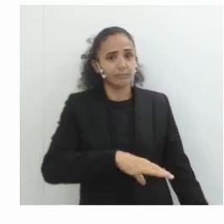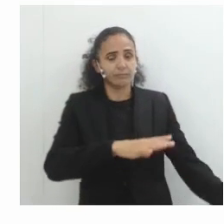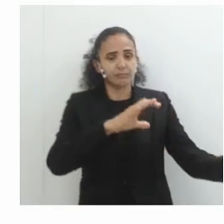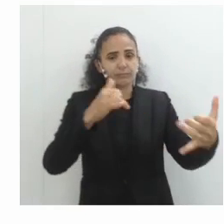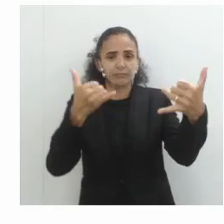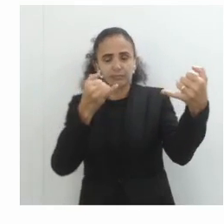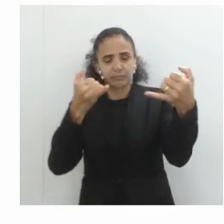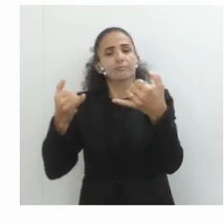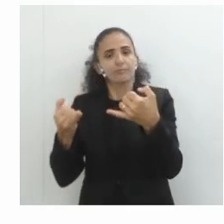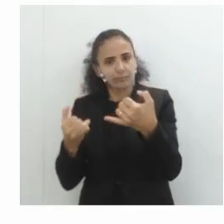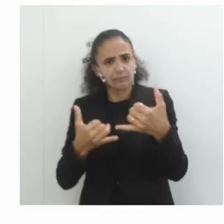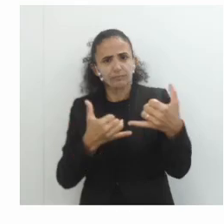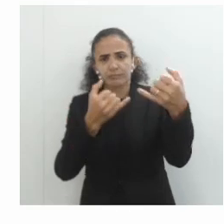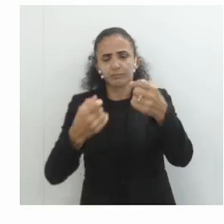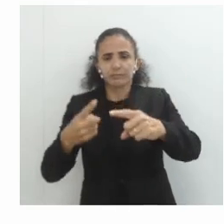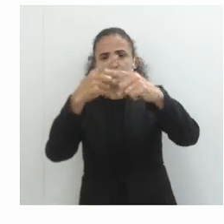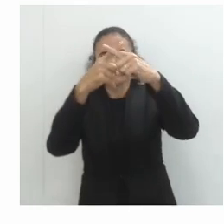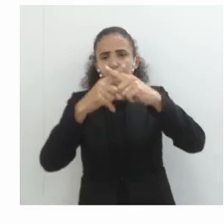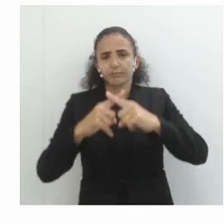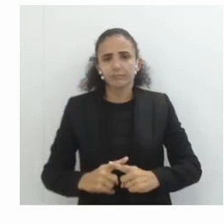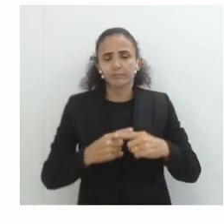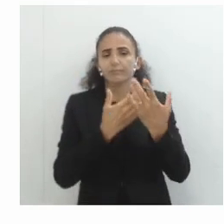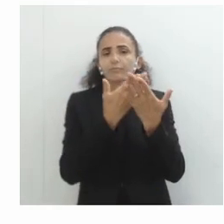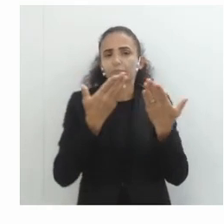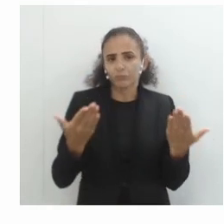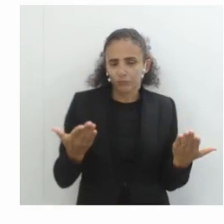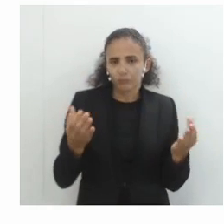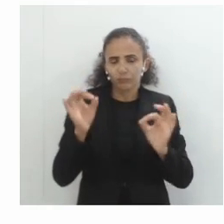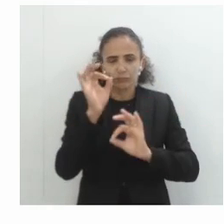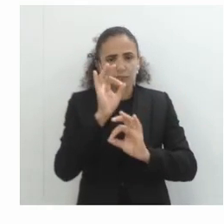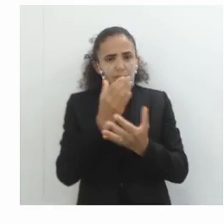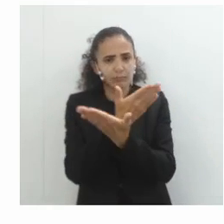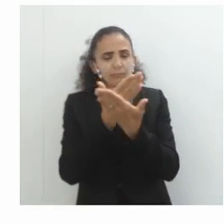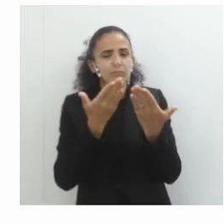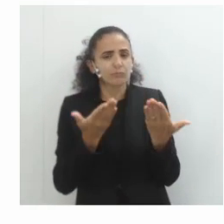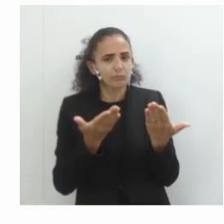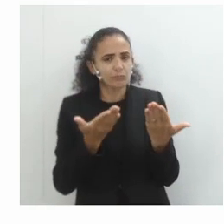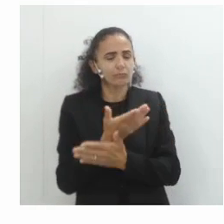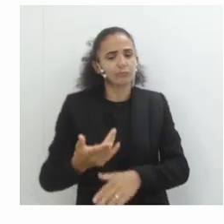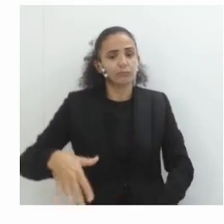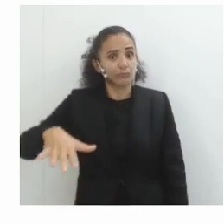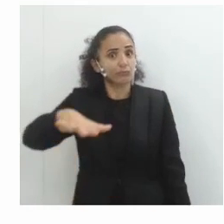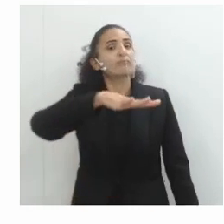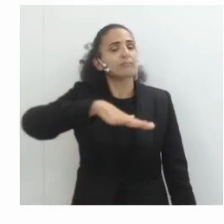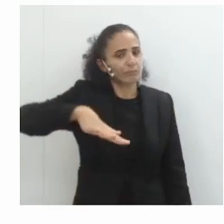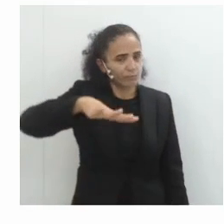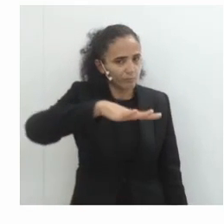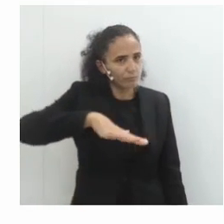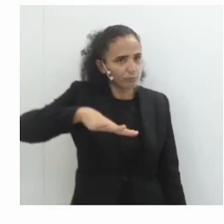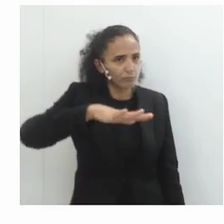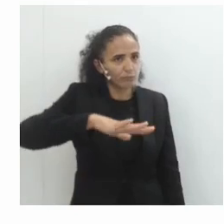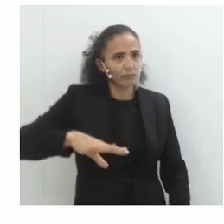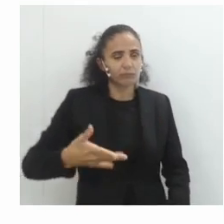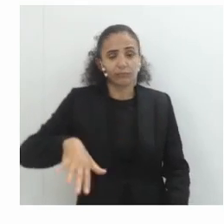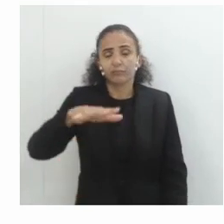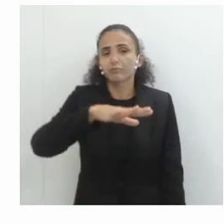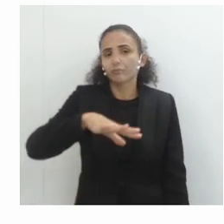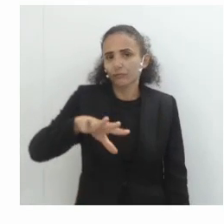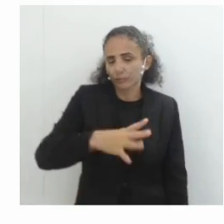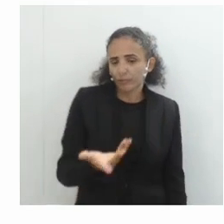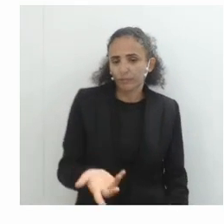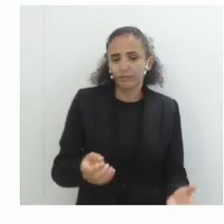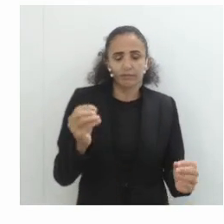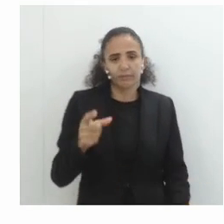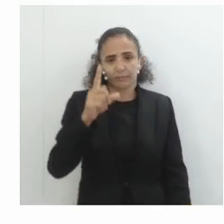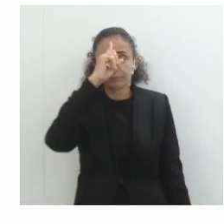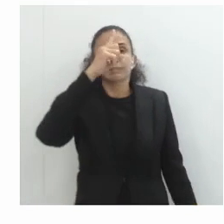envolvem disputas, tá, gente? Então, essas disputas elas podem ser por território, uma área quer dominar uma